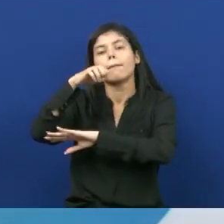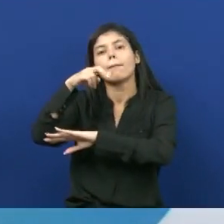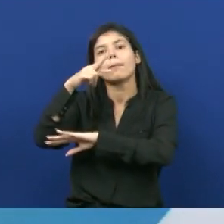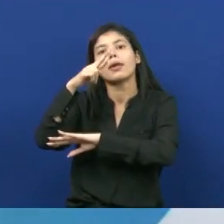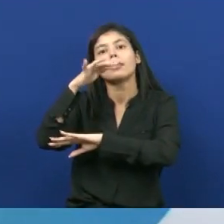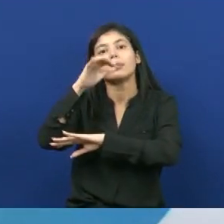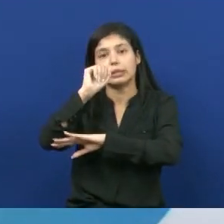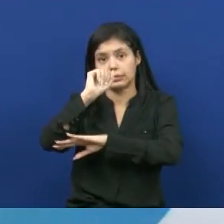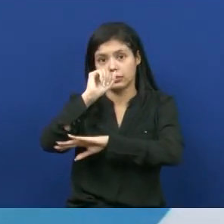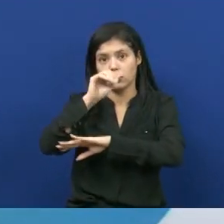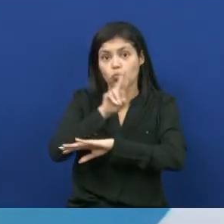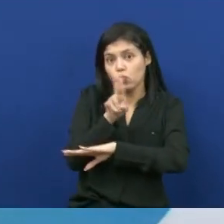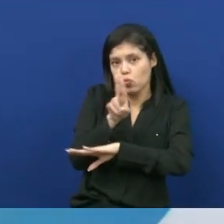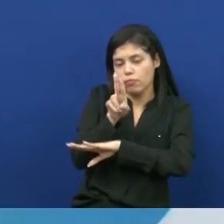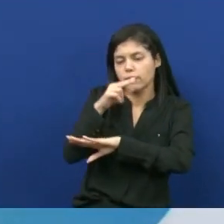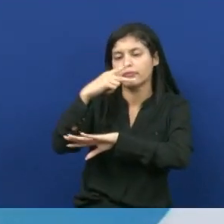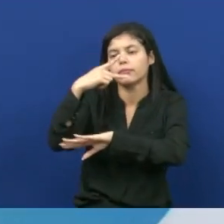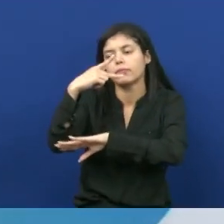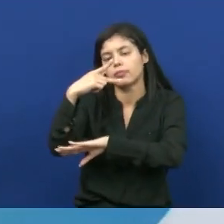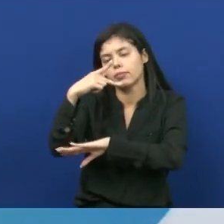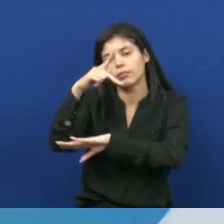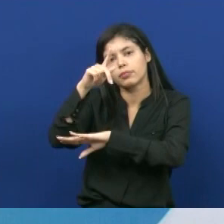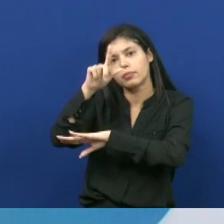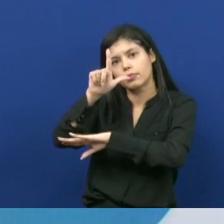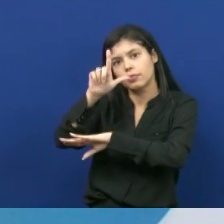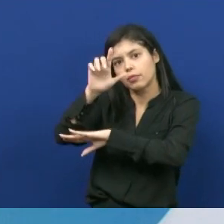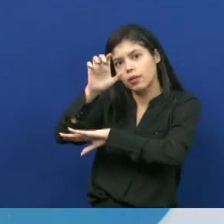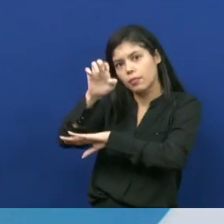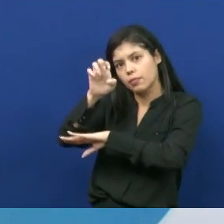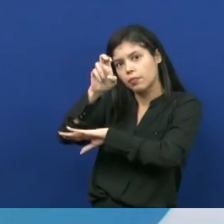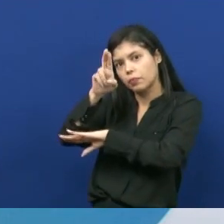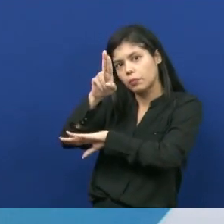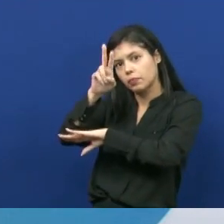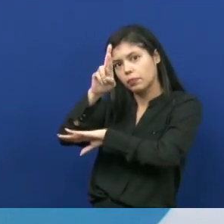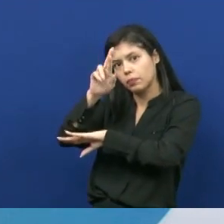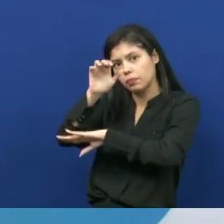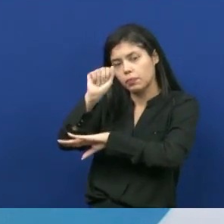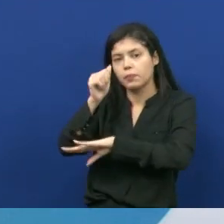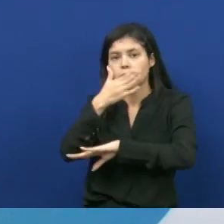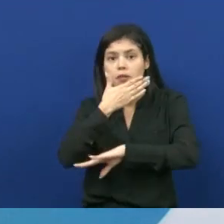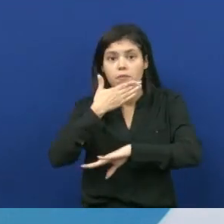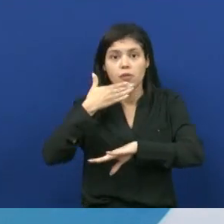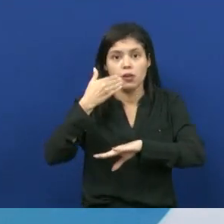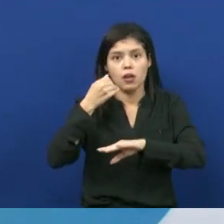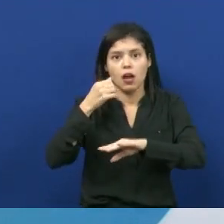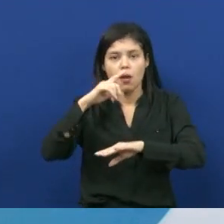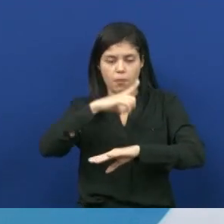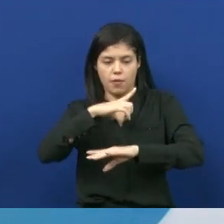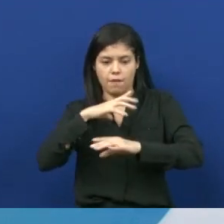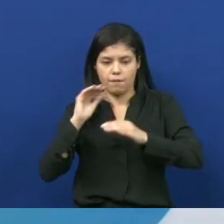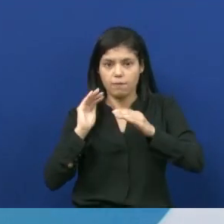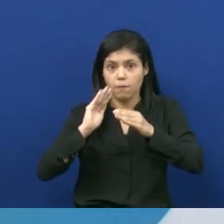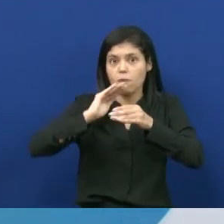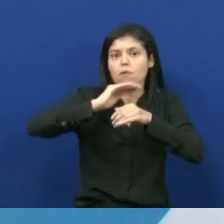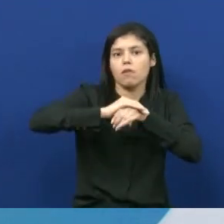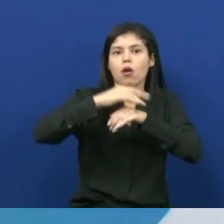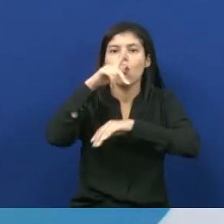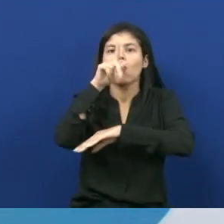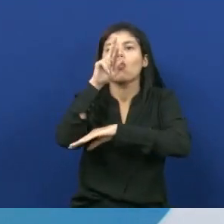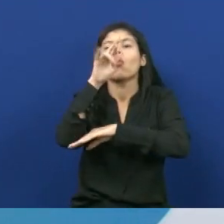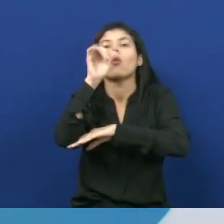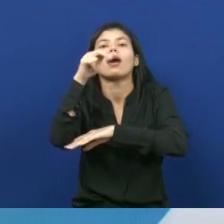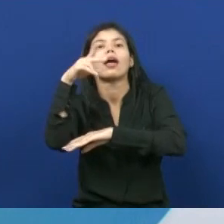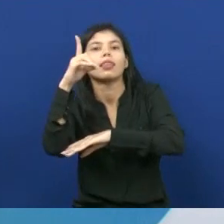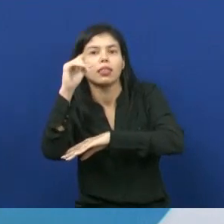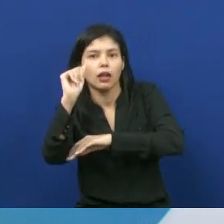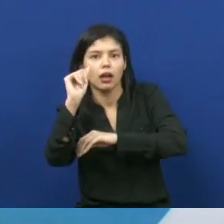chama pleura. A pleura, ela é necessária para fixar o pulmão dentro da caixa torácica. Ela